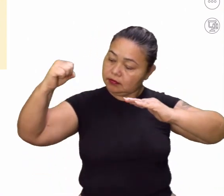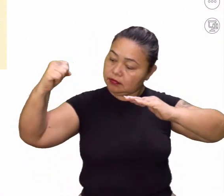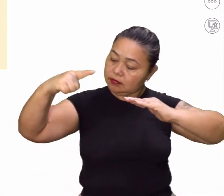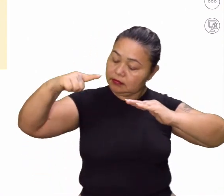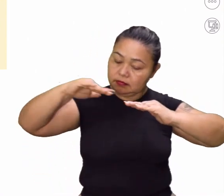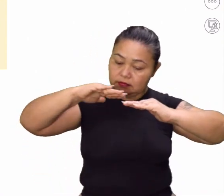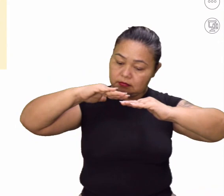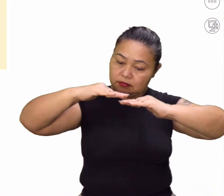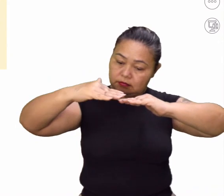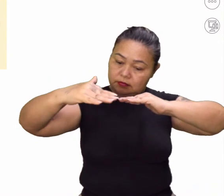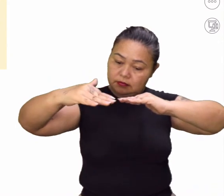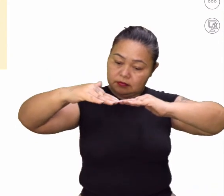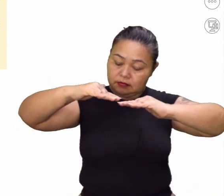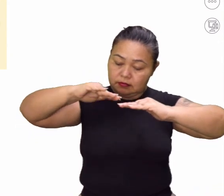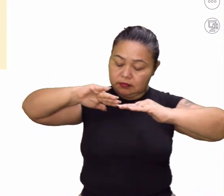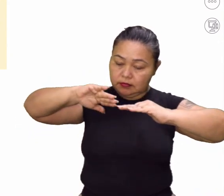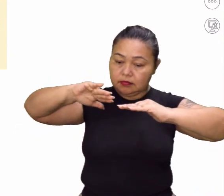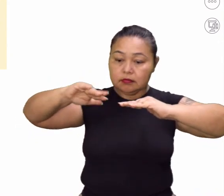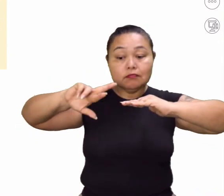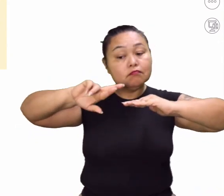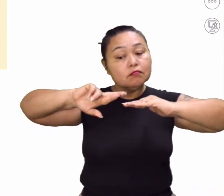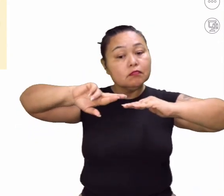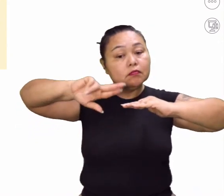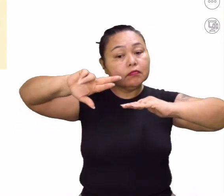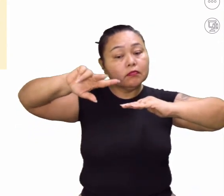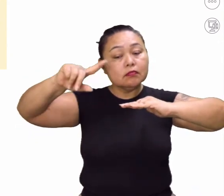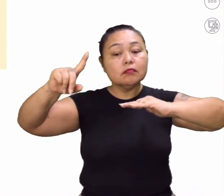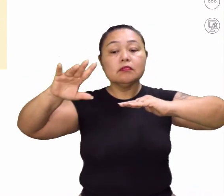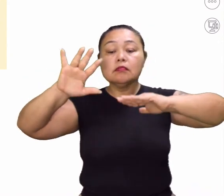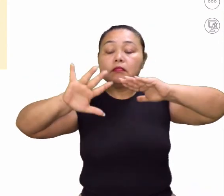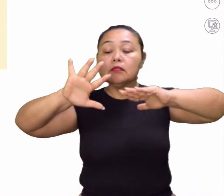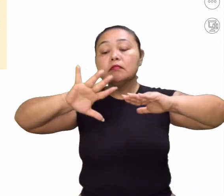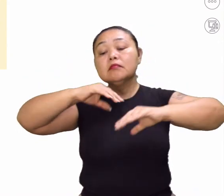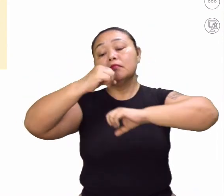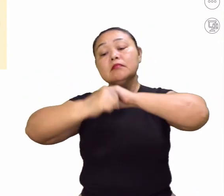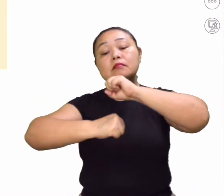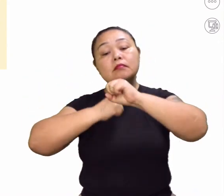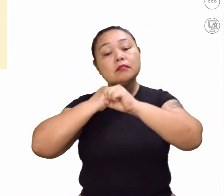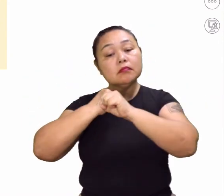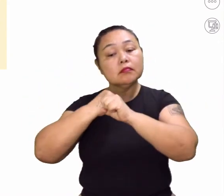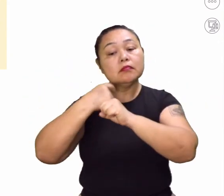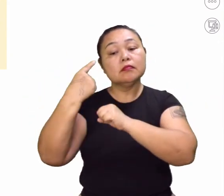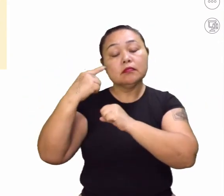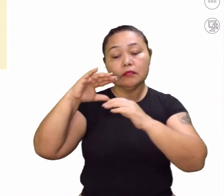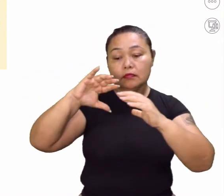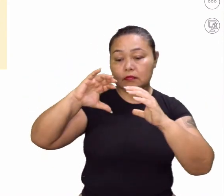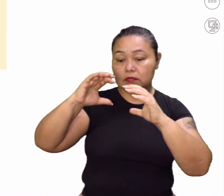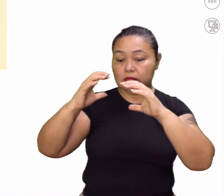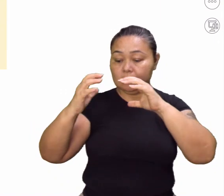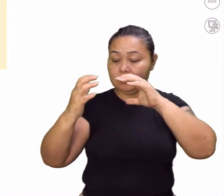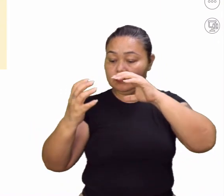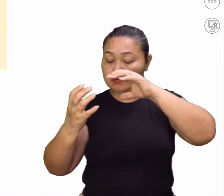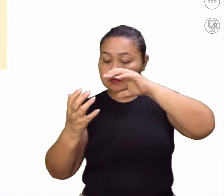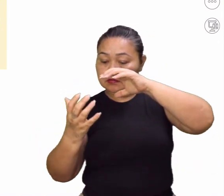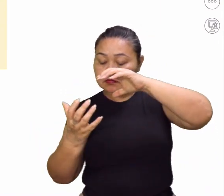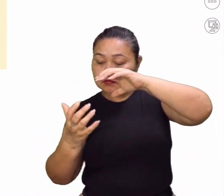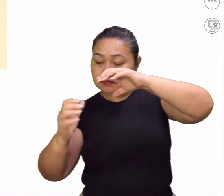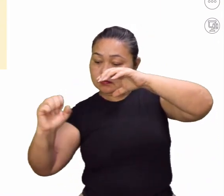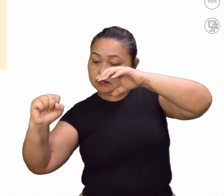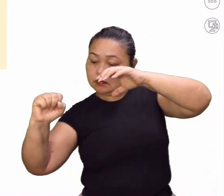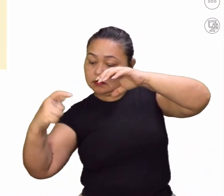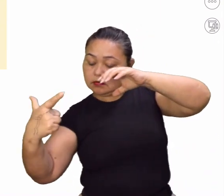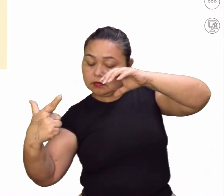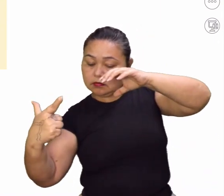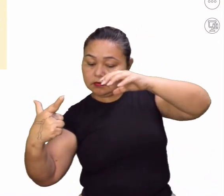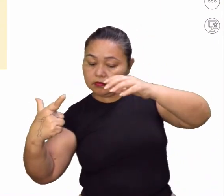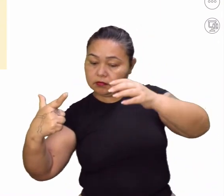sobre a superfície do planeta varia de acordo com a época do ano, conforme a posição do globo em relação